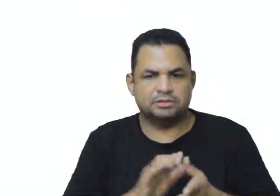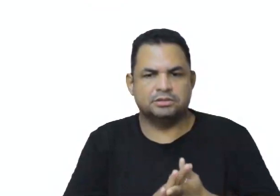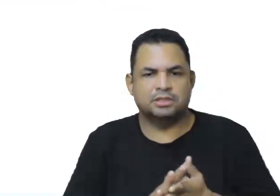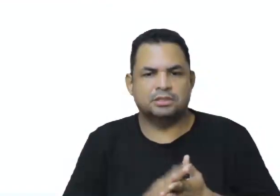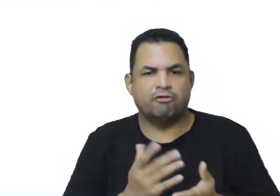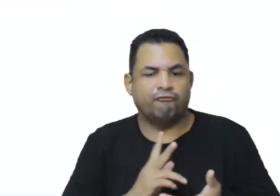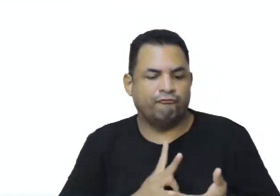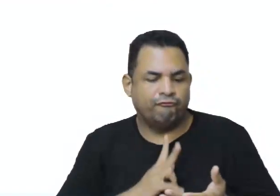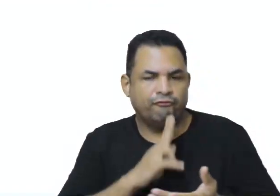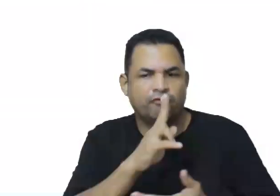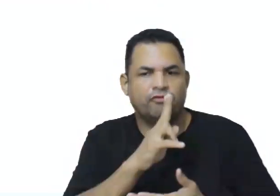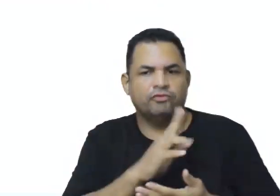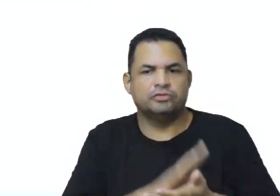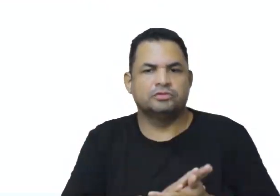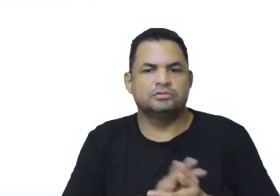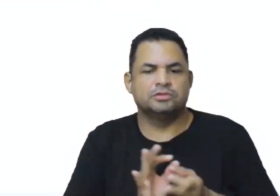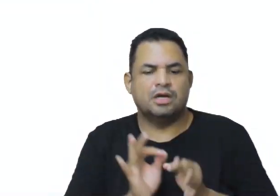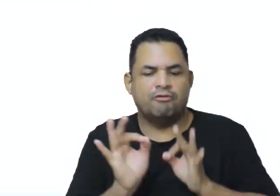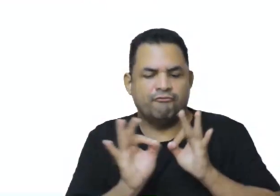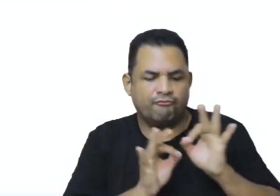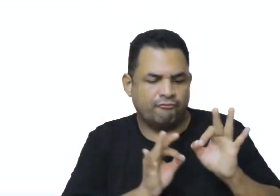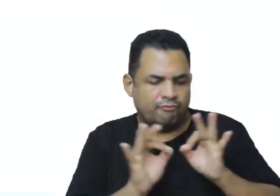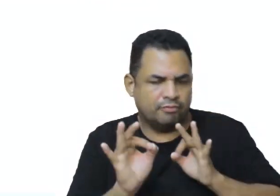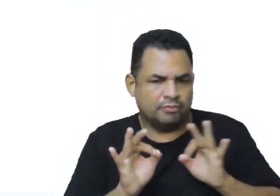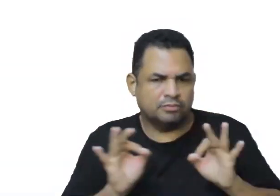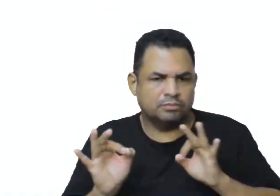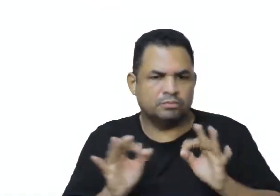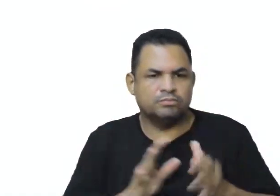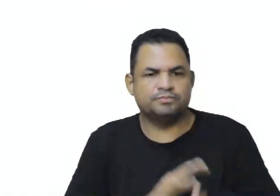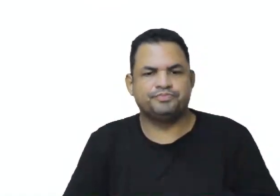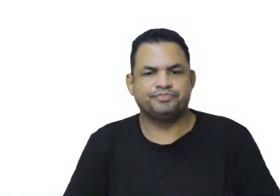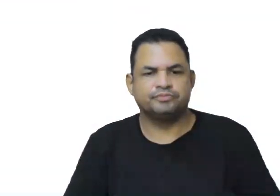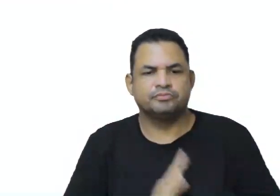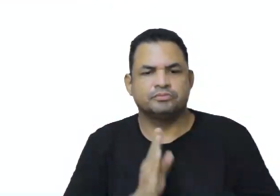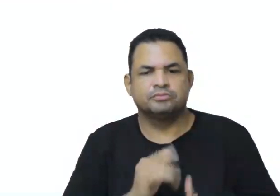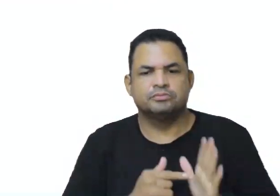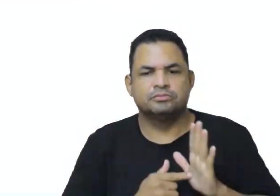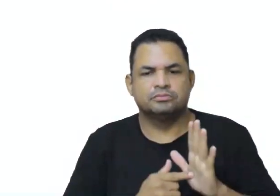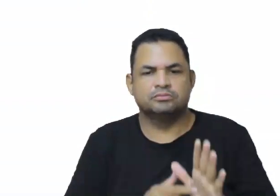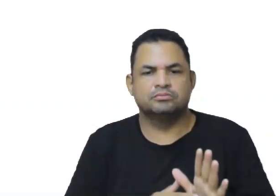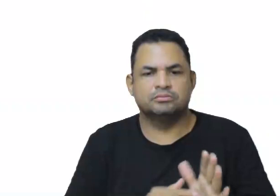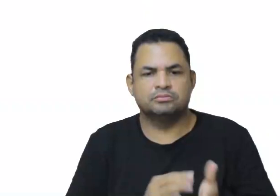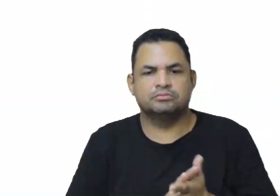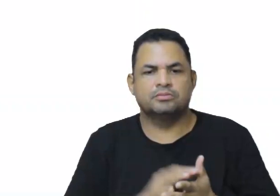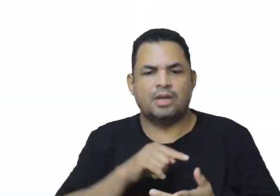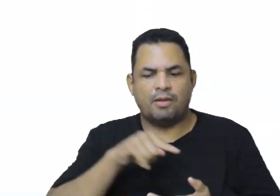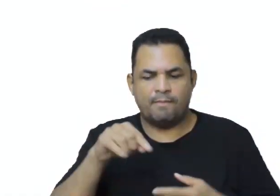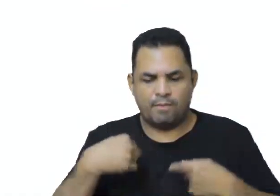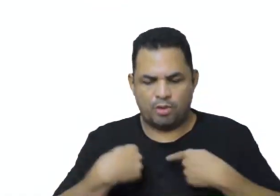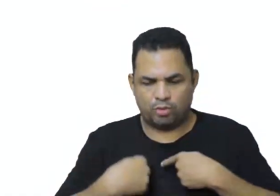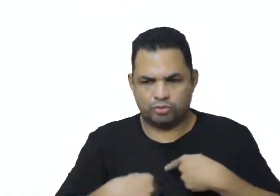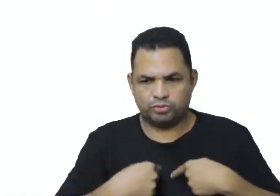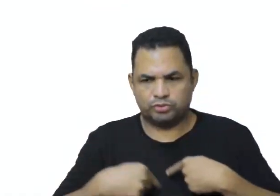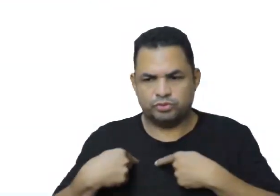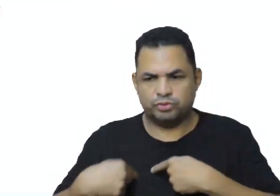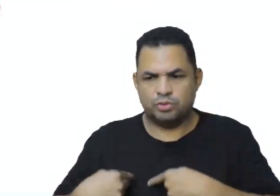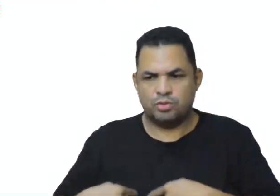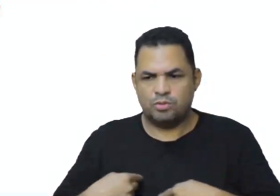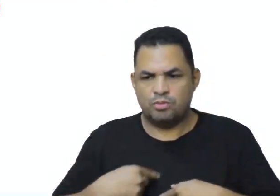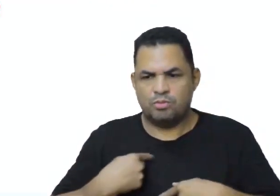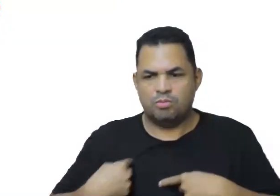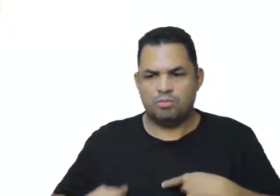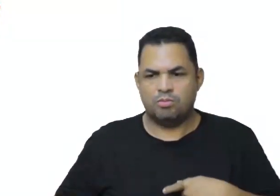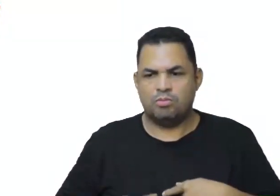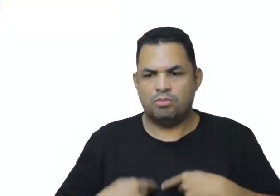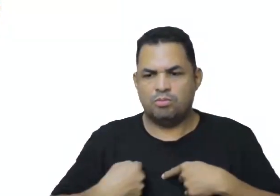em termos de morfologia, eles já estão formados e já apresentam uma ramificação de brônquios. Para quem não